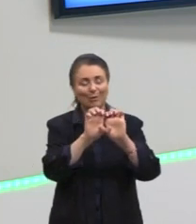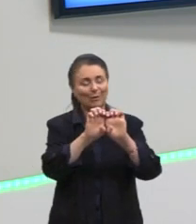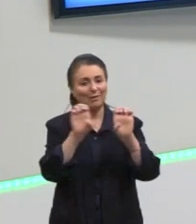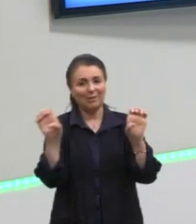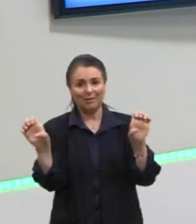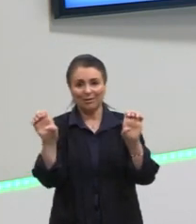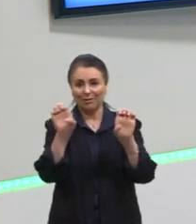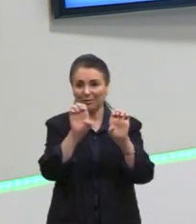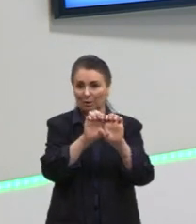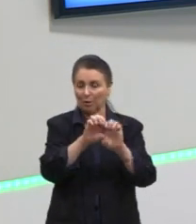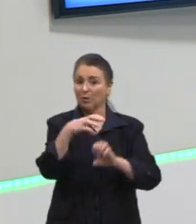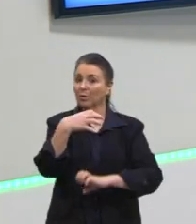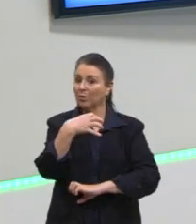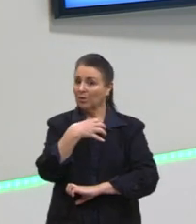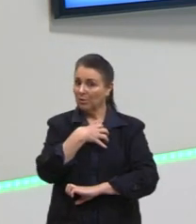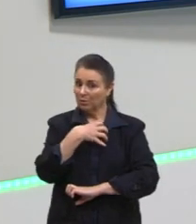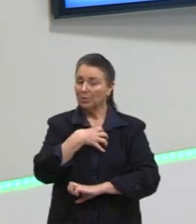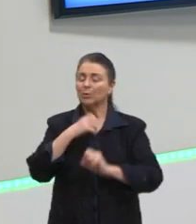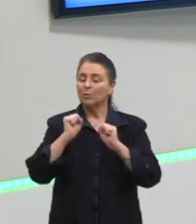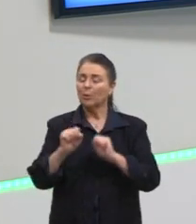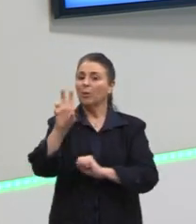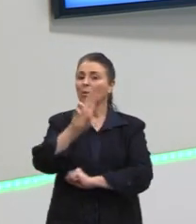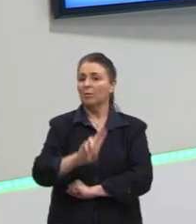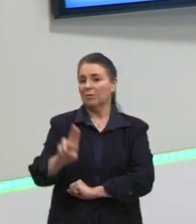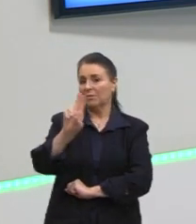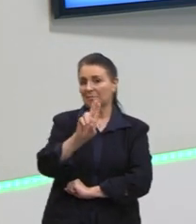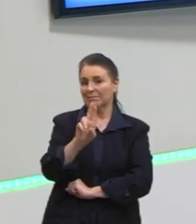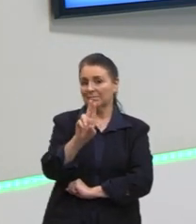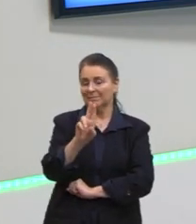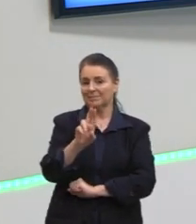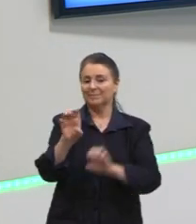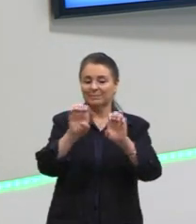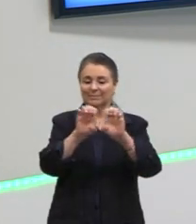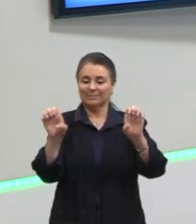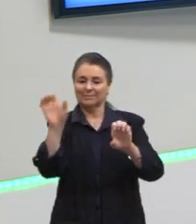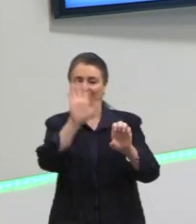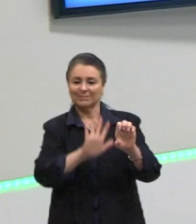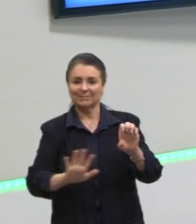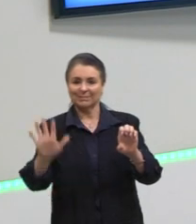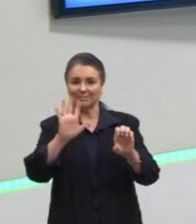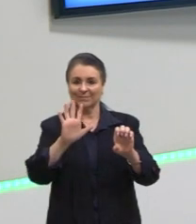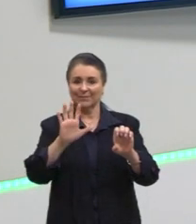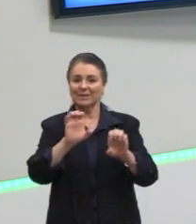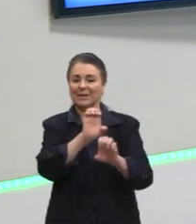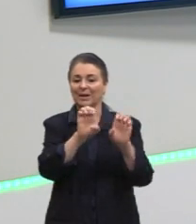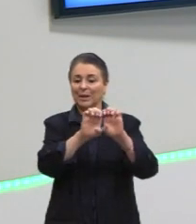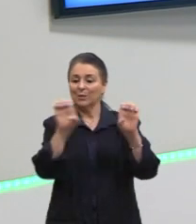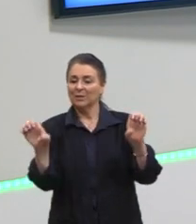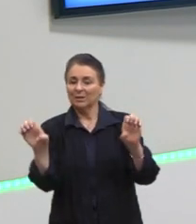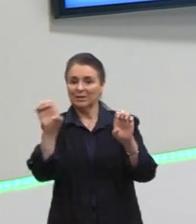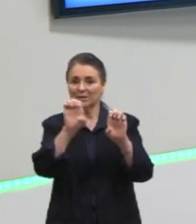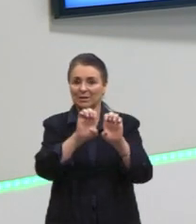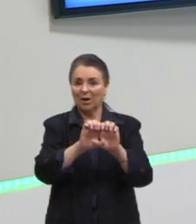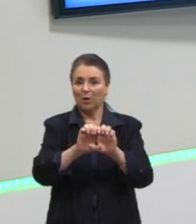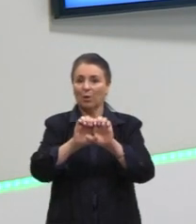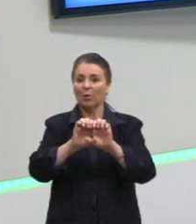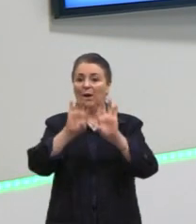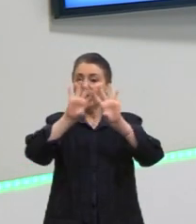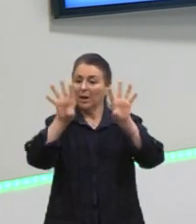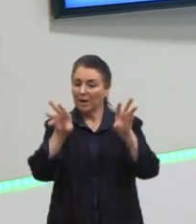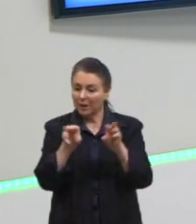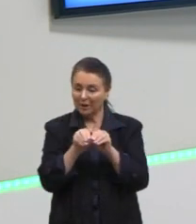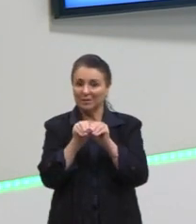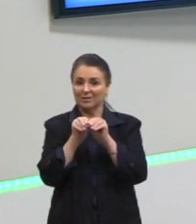são formados aí que a gente pode utilizar então né a equação geral e a reduzida para a gente finalizar